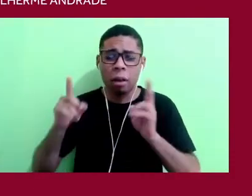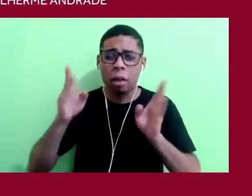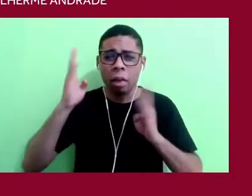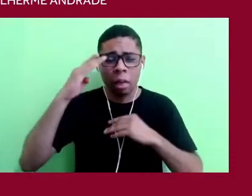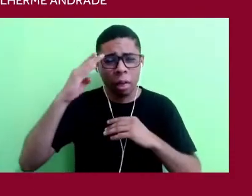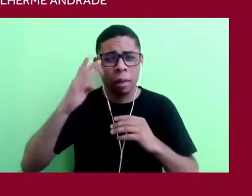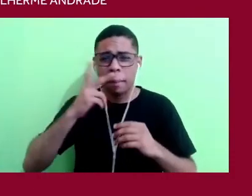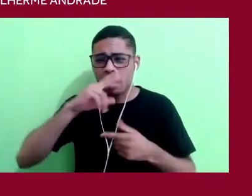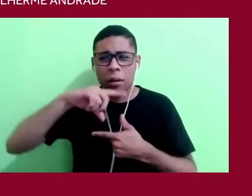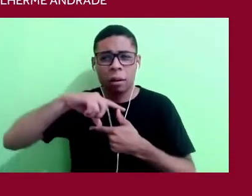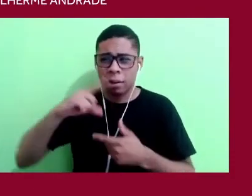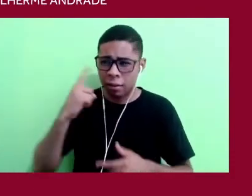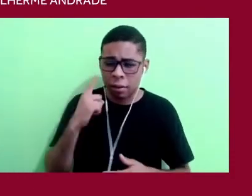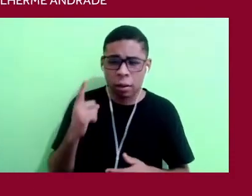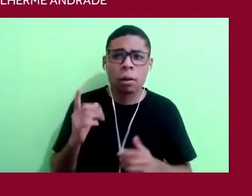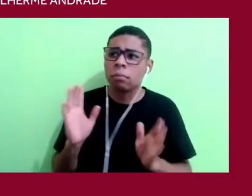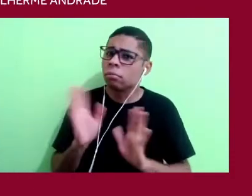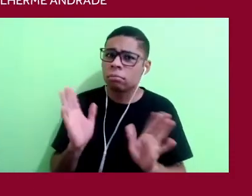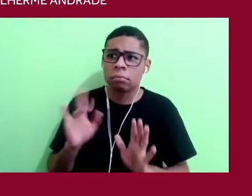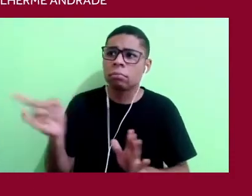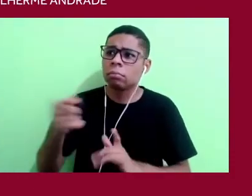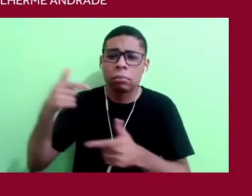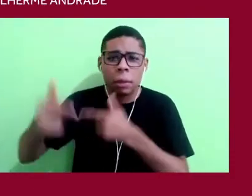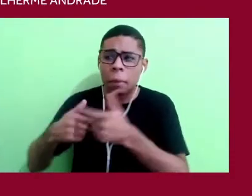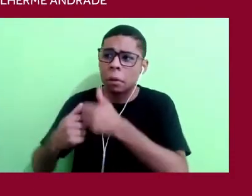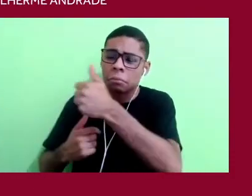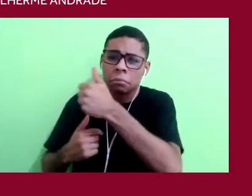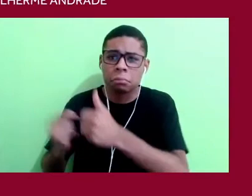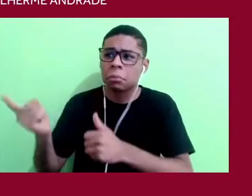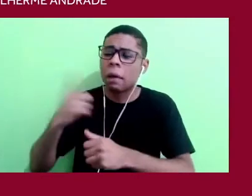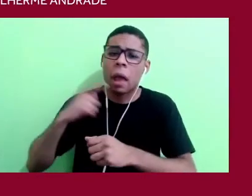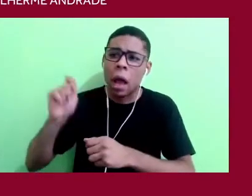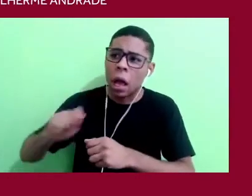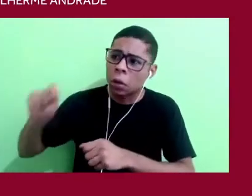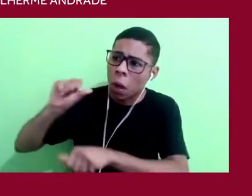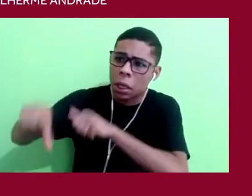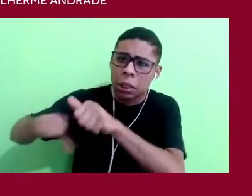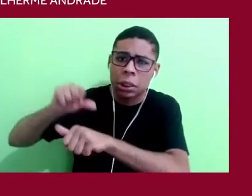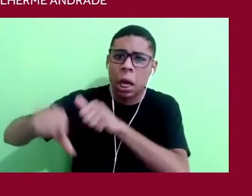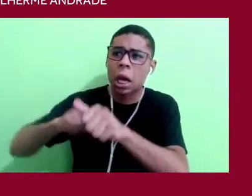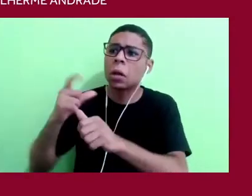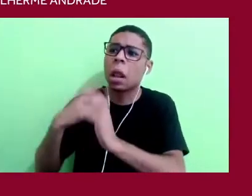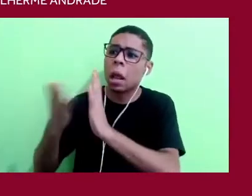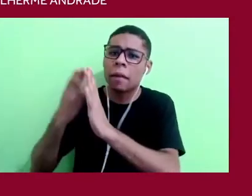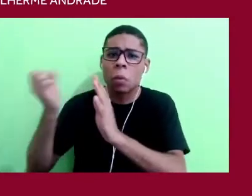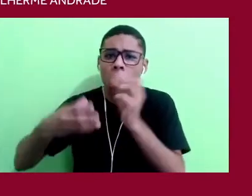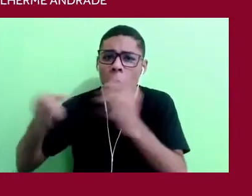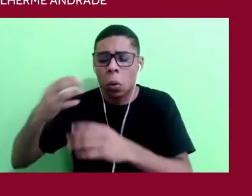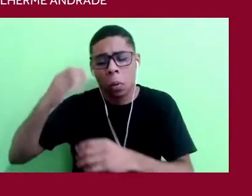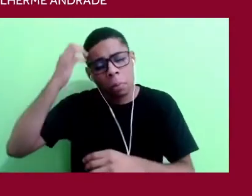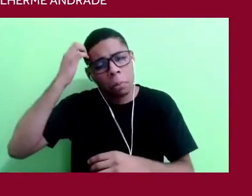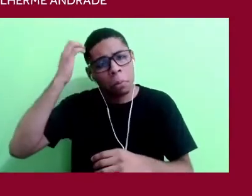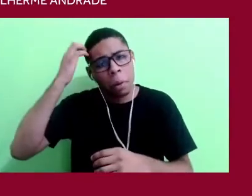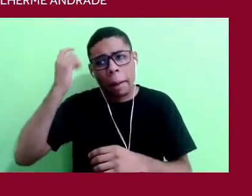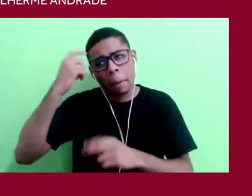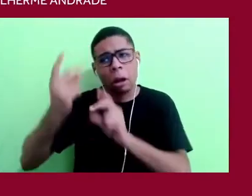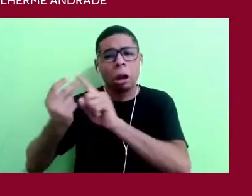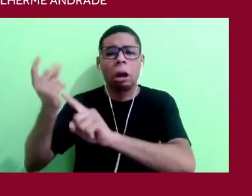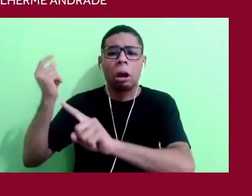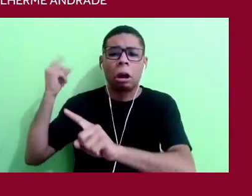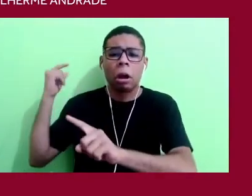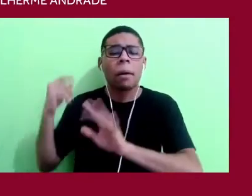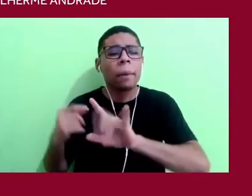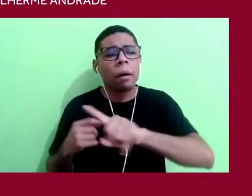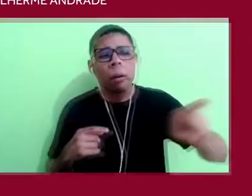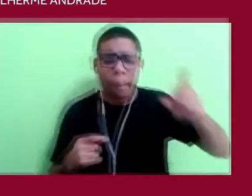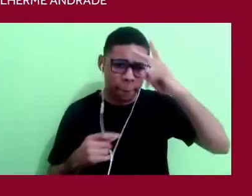elas fazem um bom trabalho, têm seus acervos atualizados constantemente, né? Mas qual é a visão do público em relação a